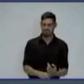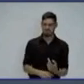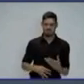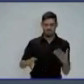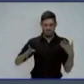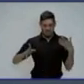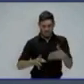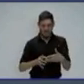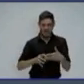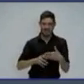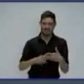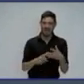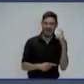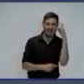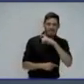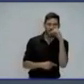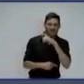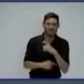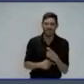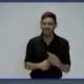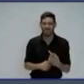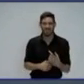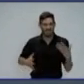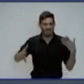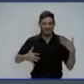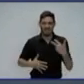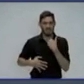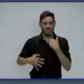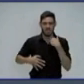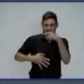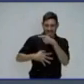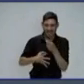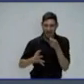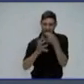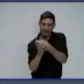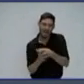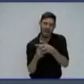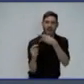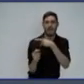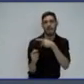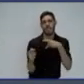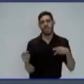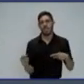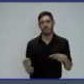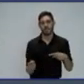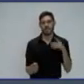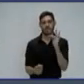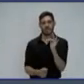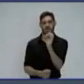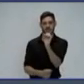participar de uma farsa como essa patrocinada pelo presidente do Tribunal